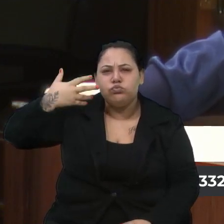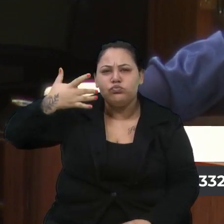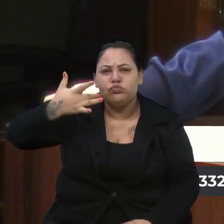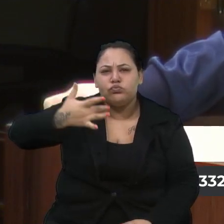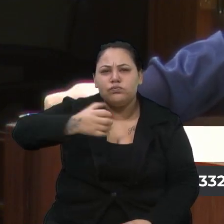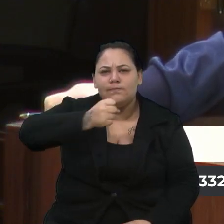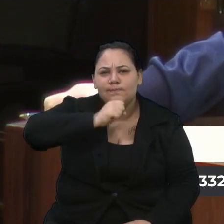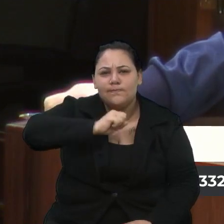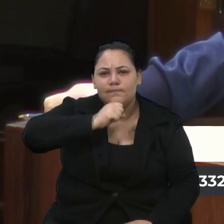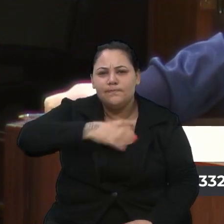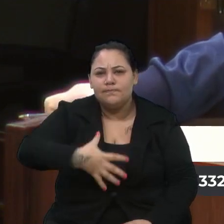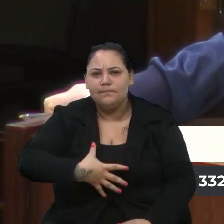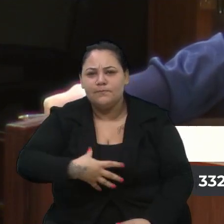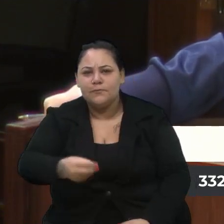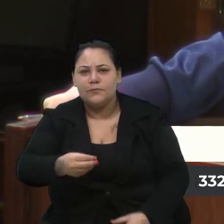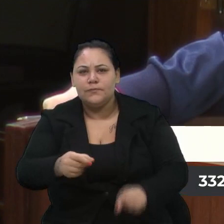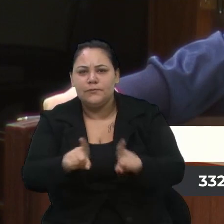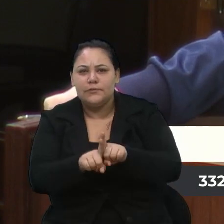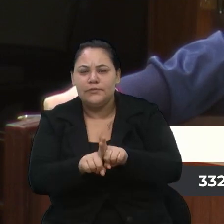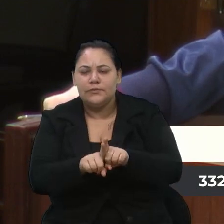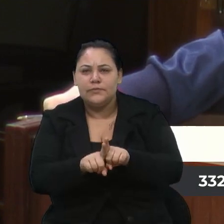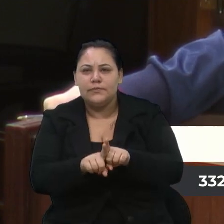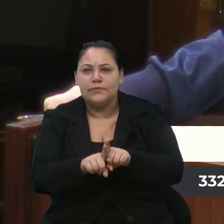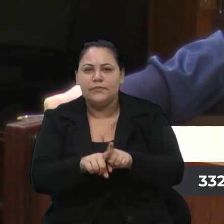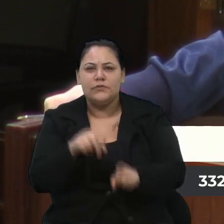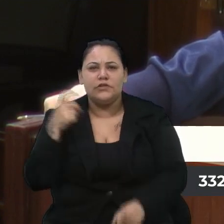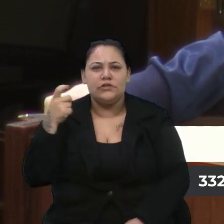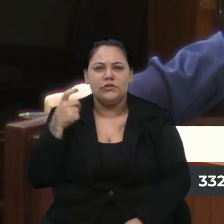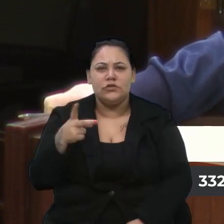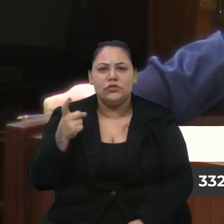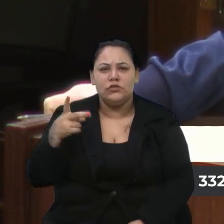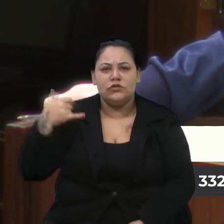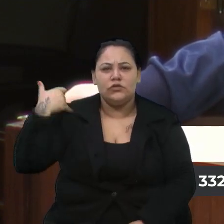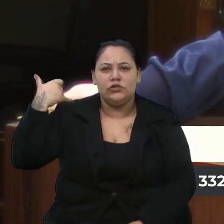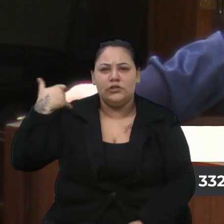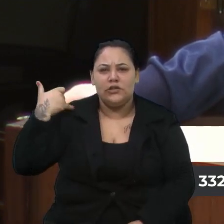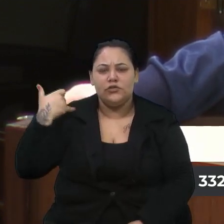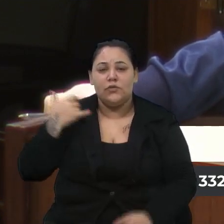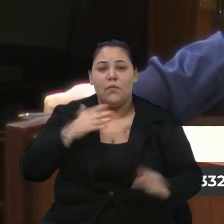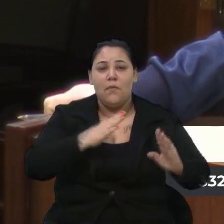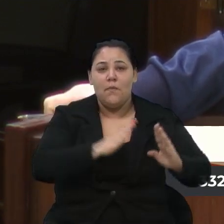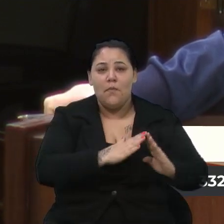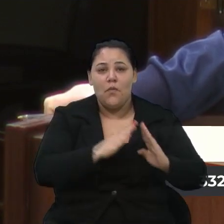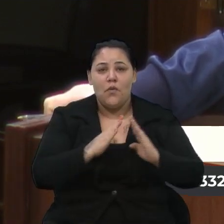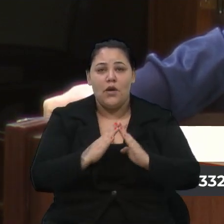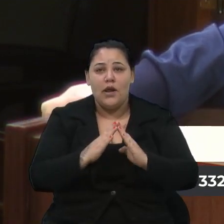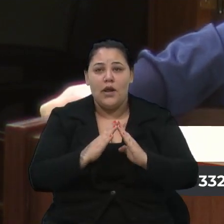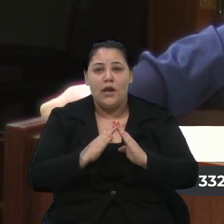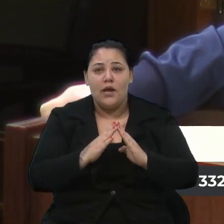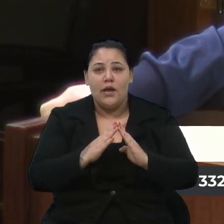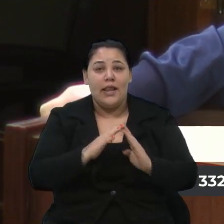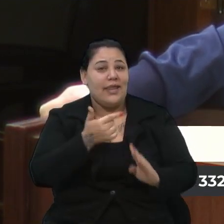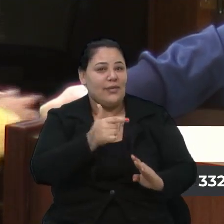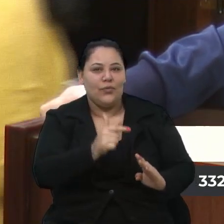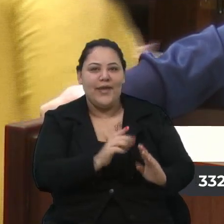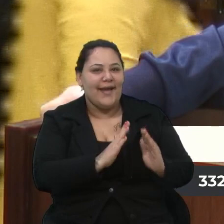do filho dela. Filho dela, 12 anos, moradora lá do Vale da Esperança. Aliás, ela nem tem